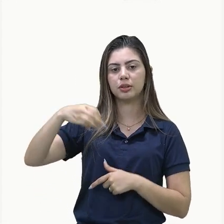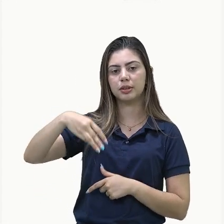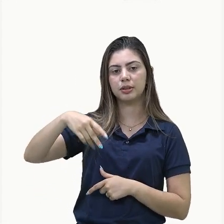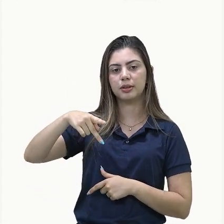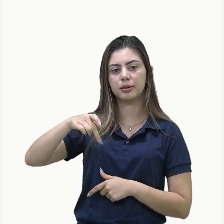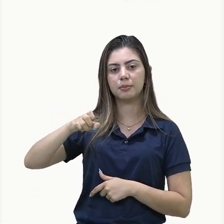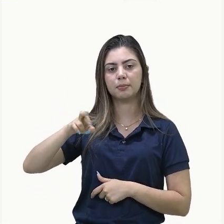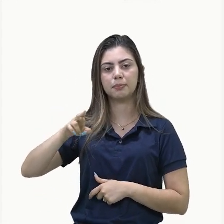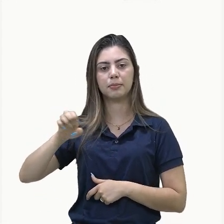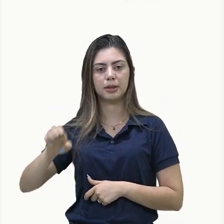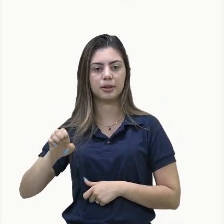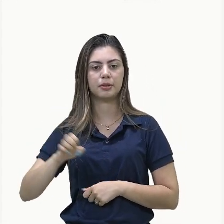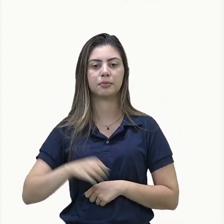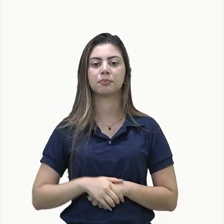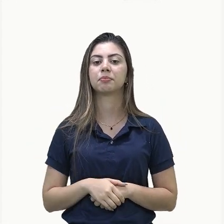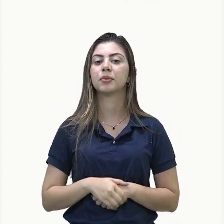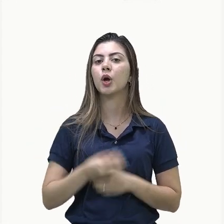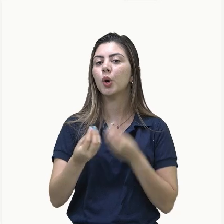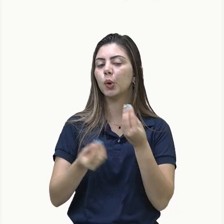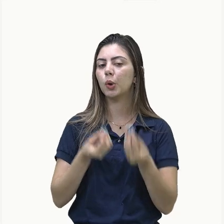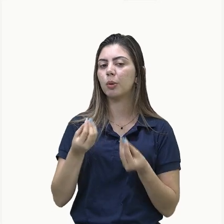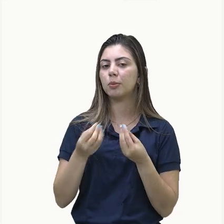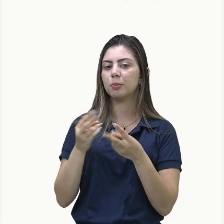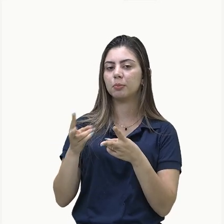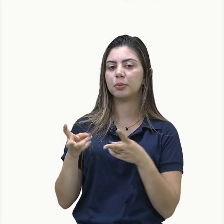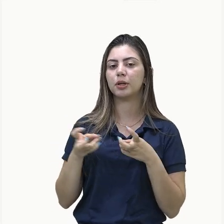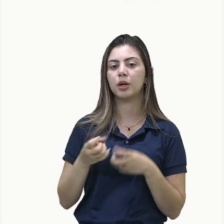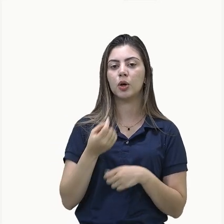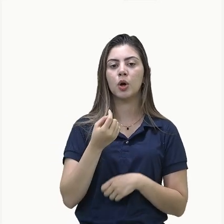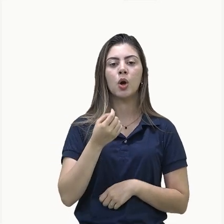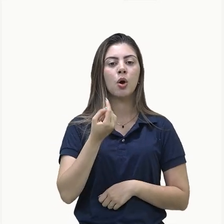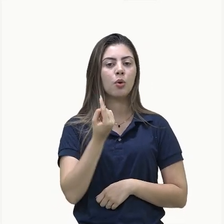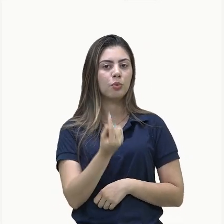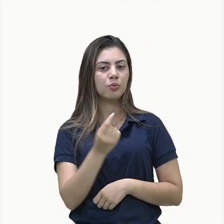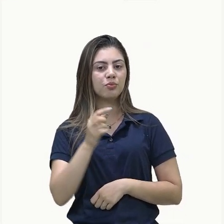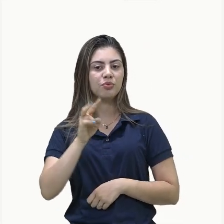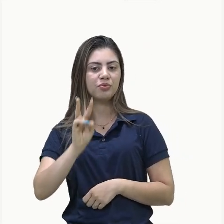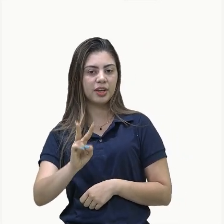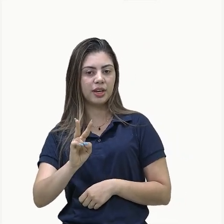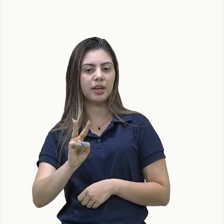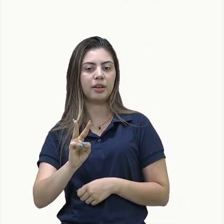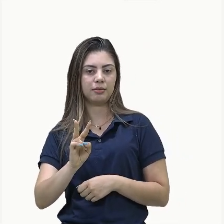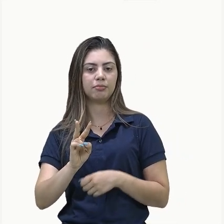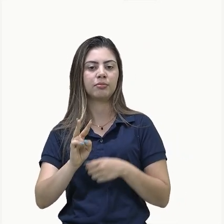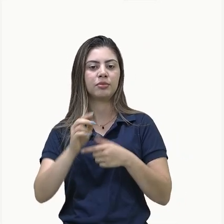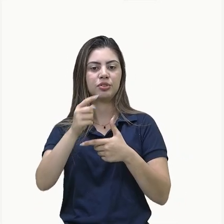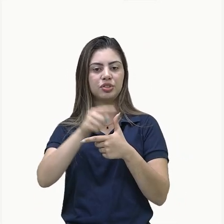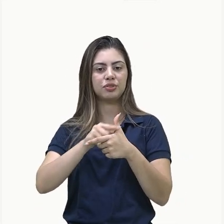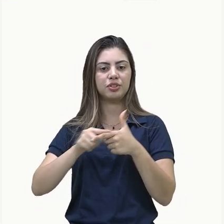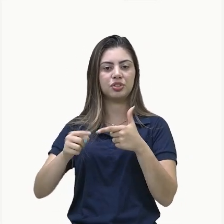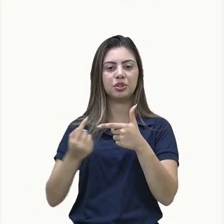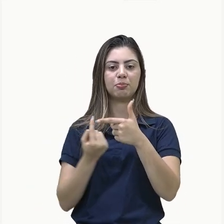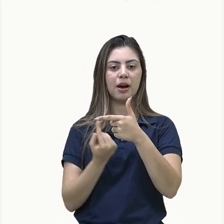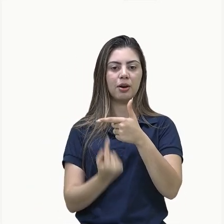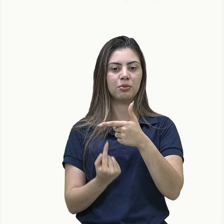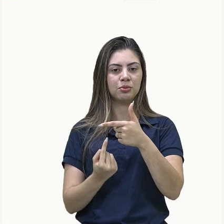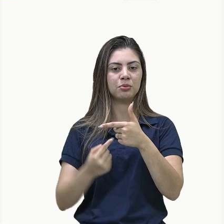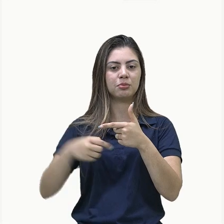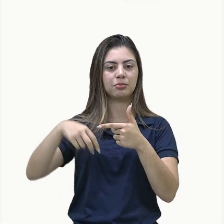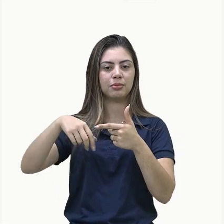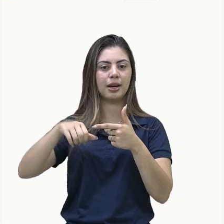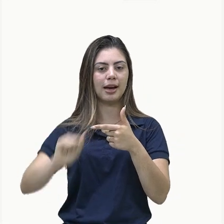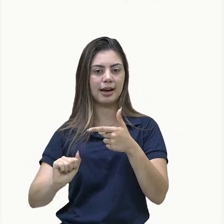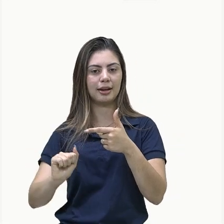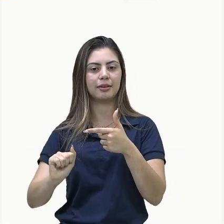é igual a 1 volt dividido por 1 ampere, né? Então, eu posso dizer que a